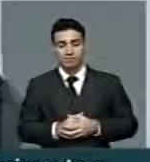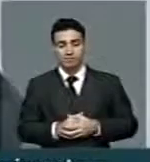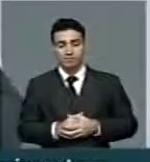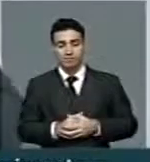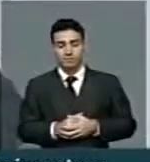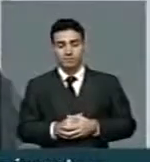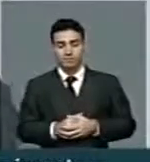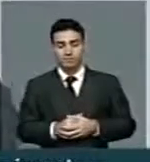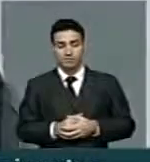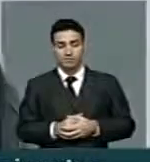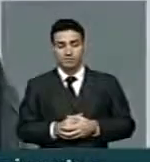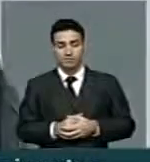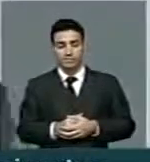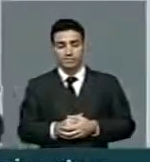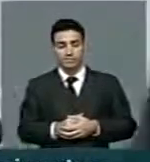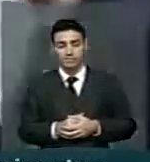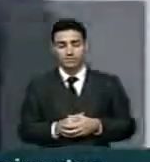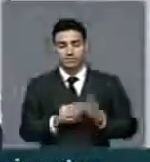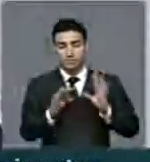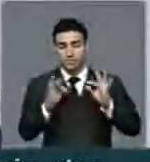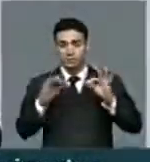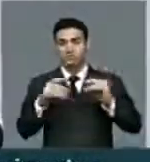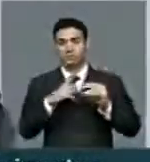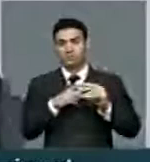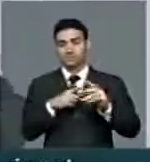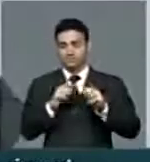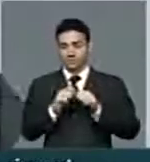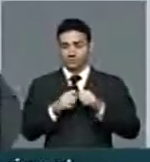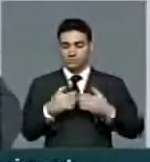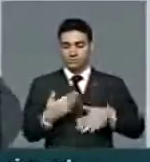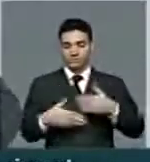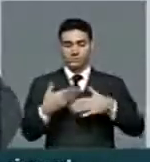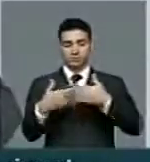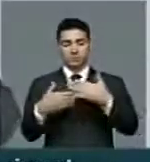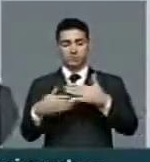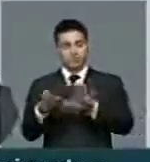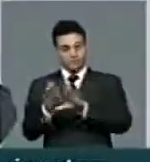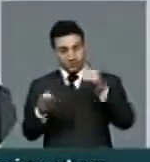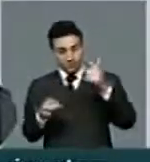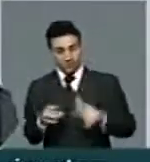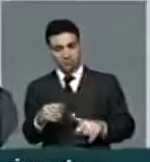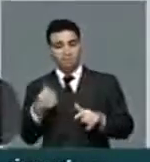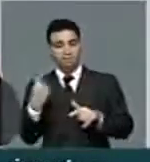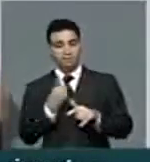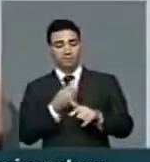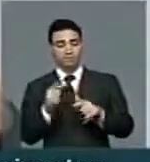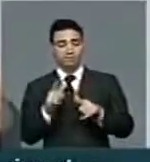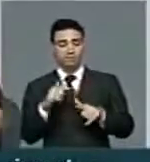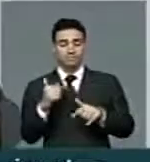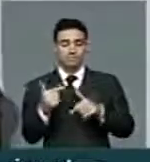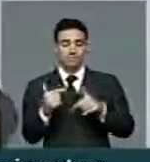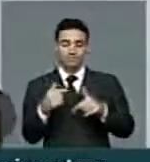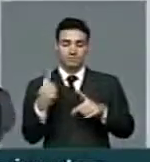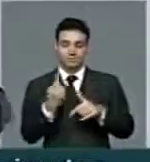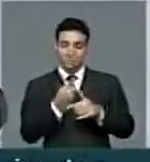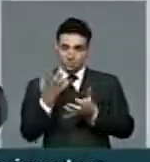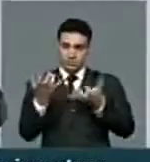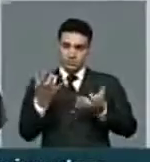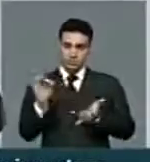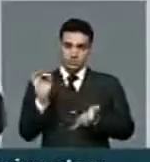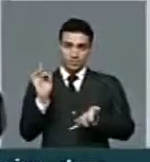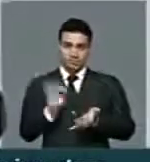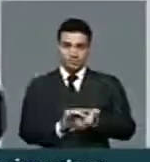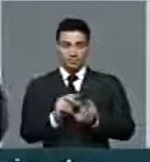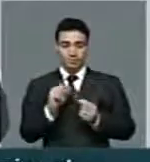Tá? Tudo isso está sendo desenvolvido. Mais do que isso, o que a gente quer na realidade, o